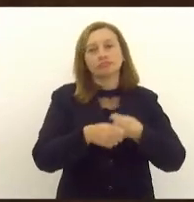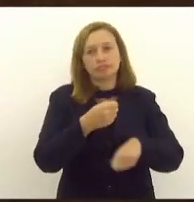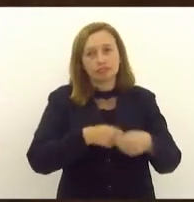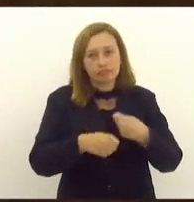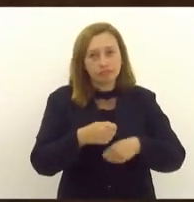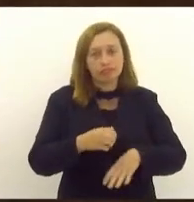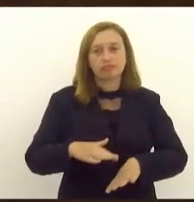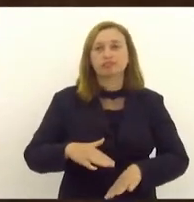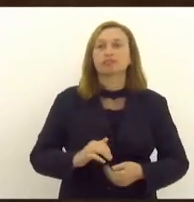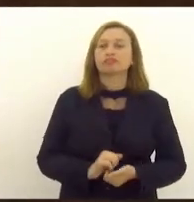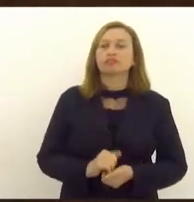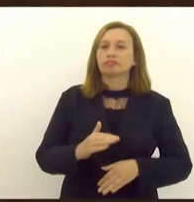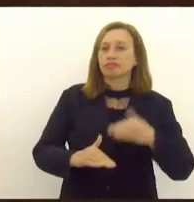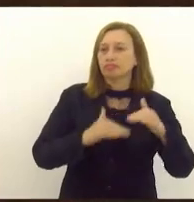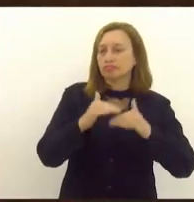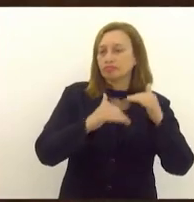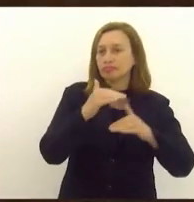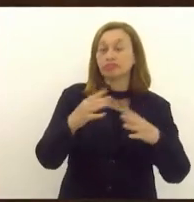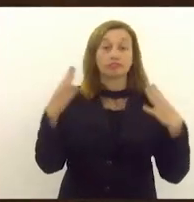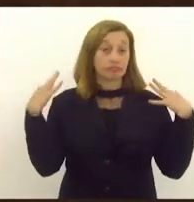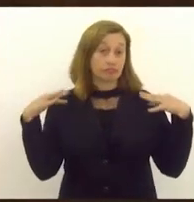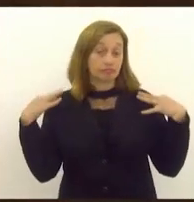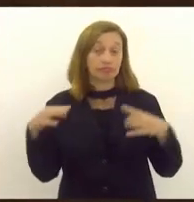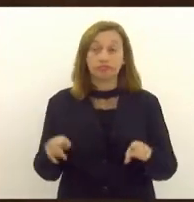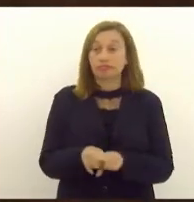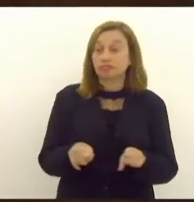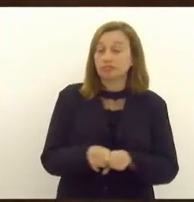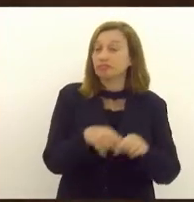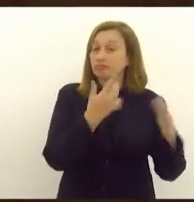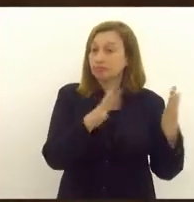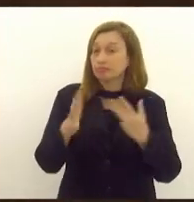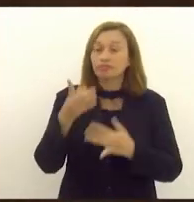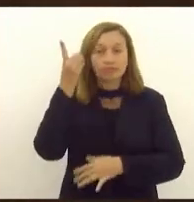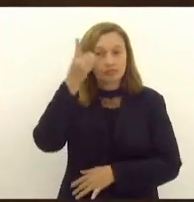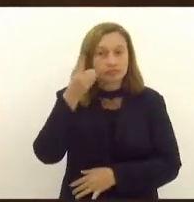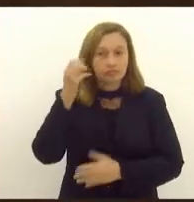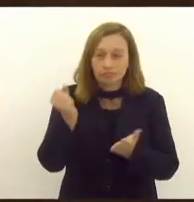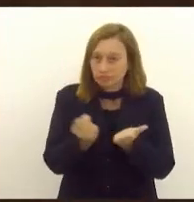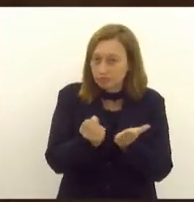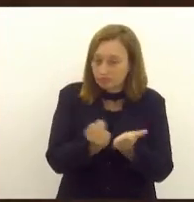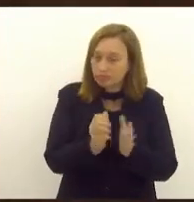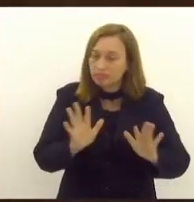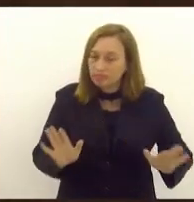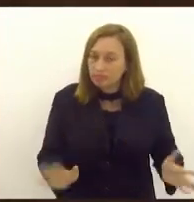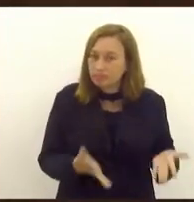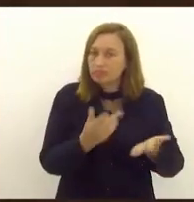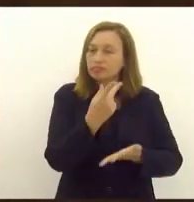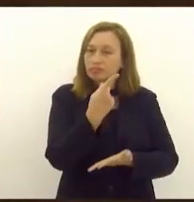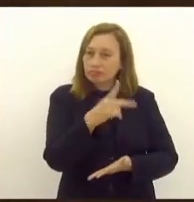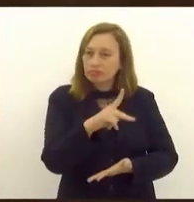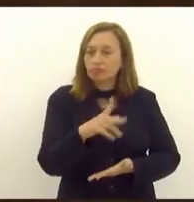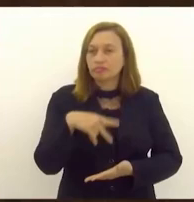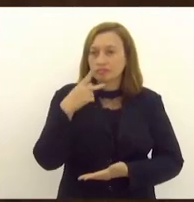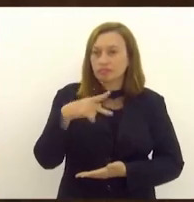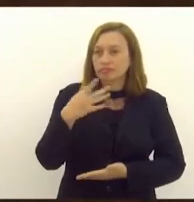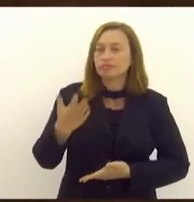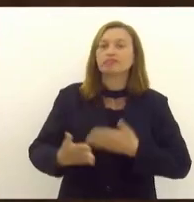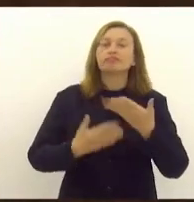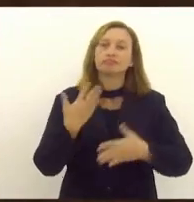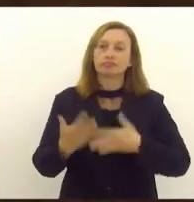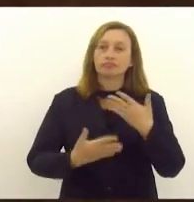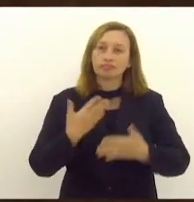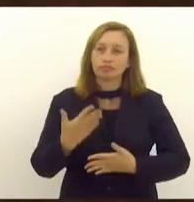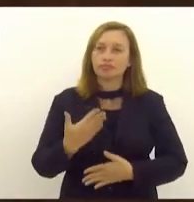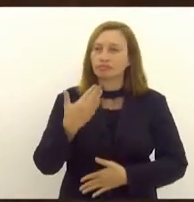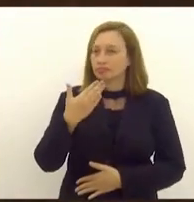fomento e desenvolvimento do nosso turismo então parabenizar Deputado Samuel a sua iniciativa dizer que é com muito prazer